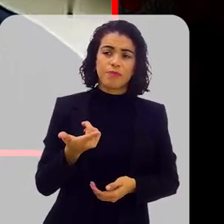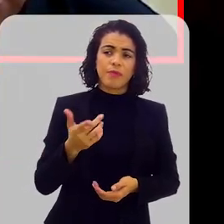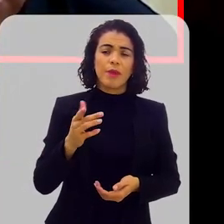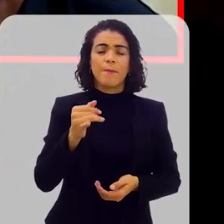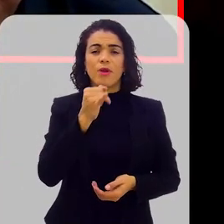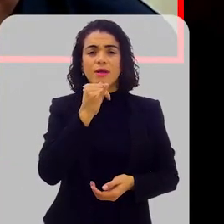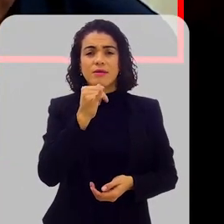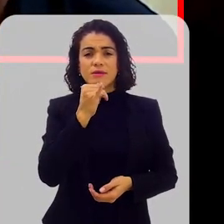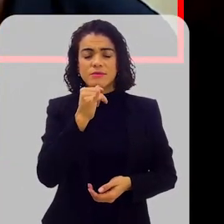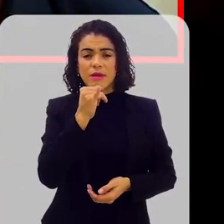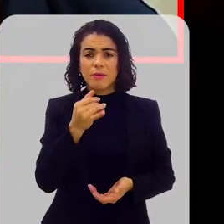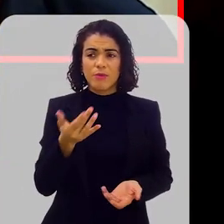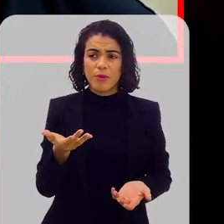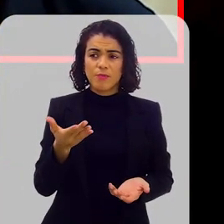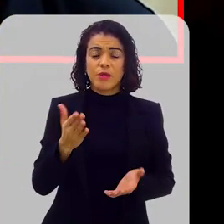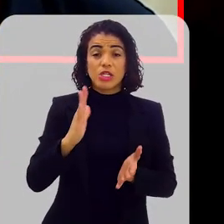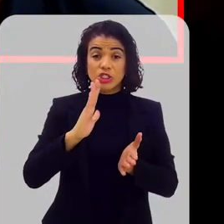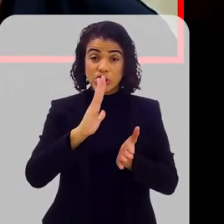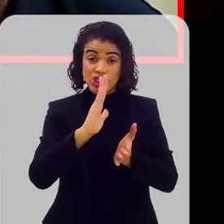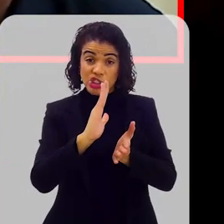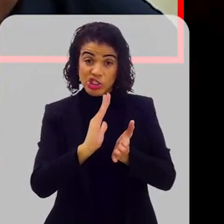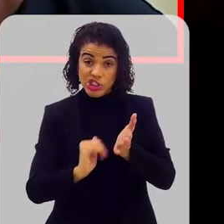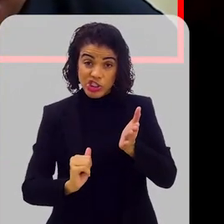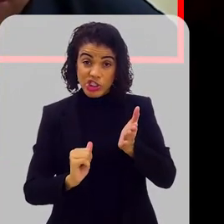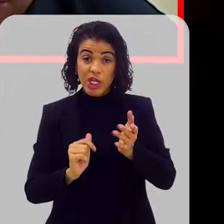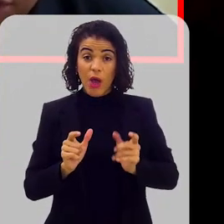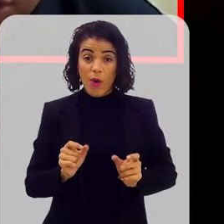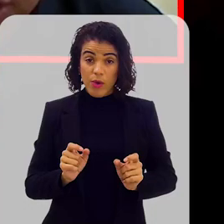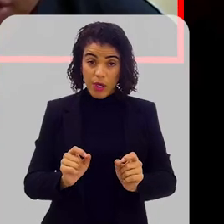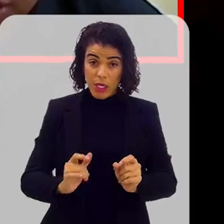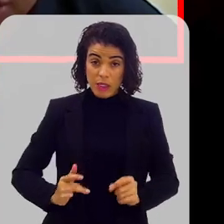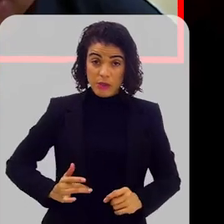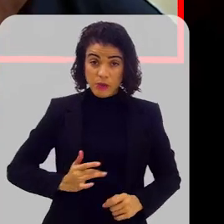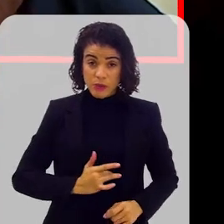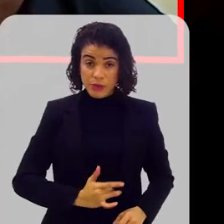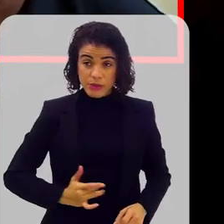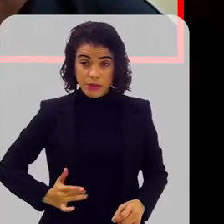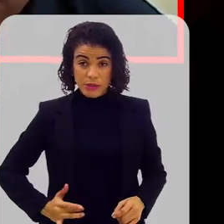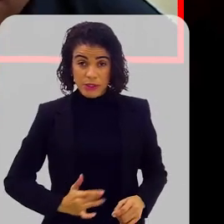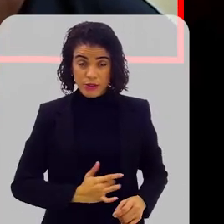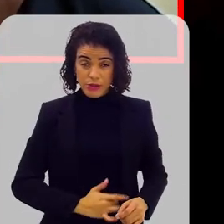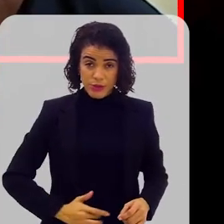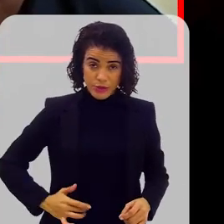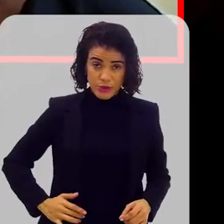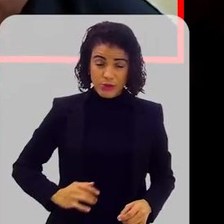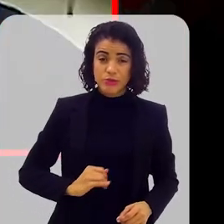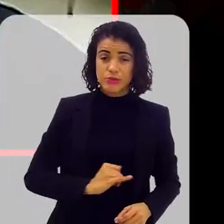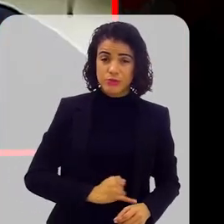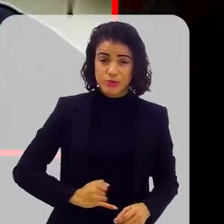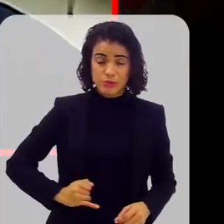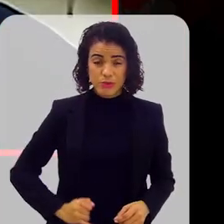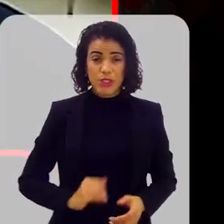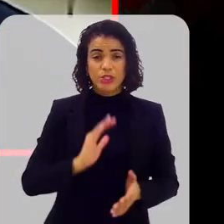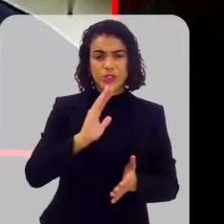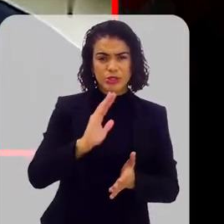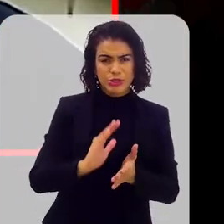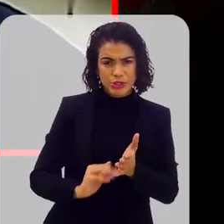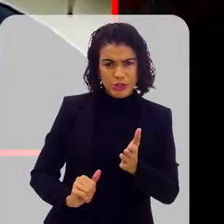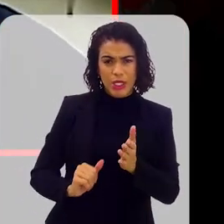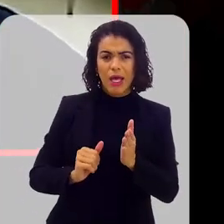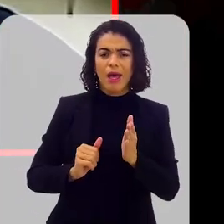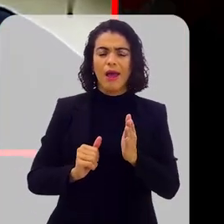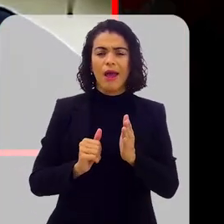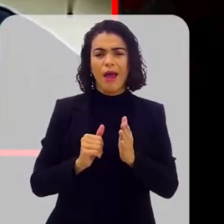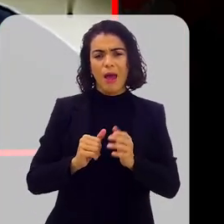do paciente, se não for uma extensão tão significativa, tirar o tumor de intestino, do intestino que originou o seu problema,